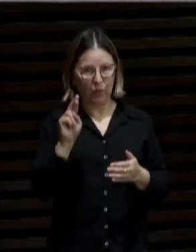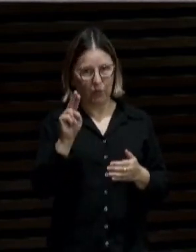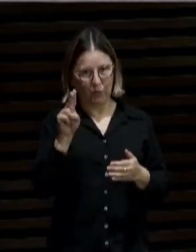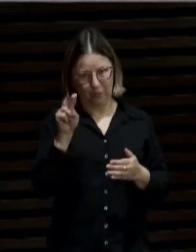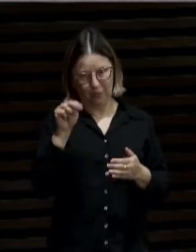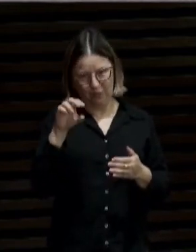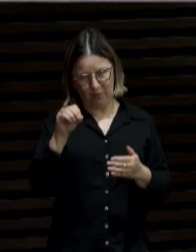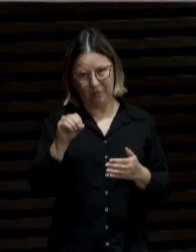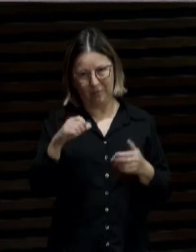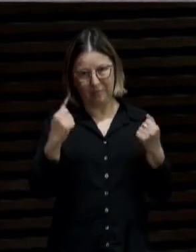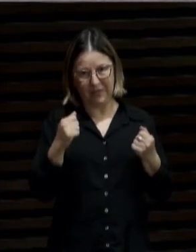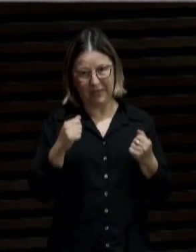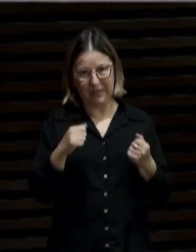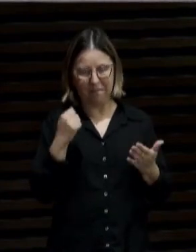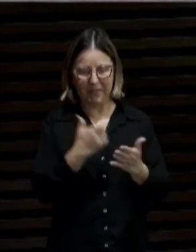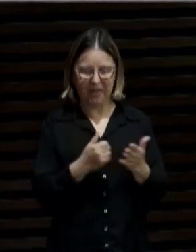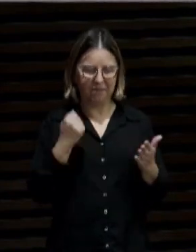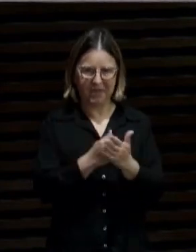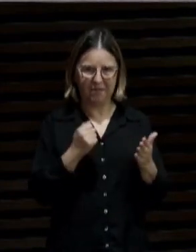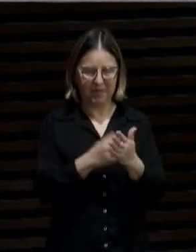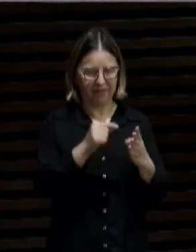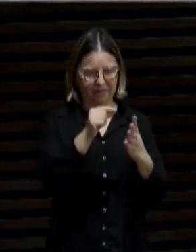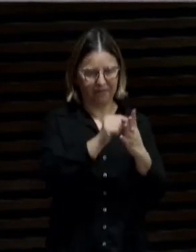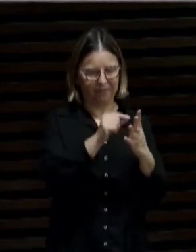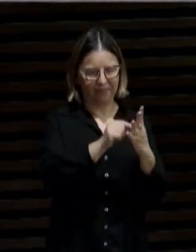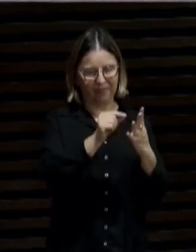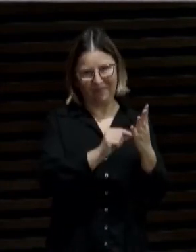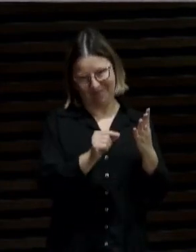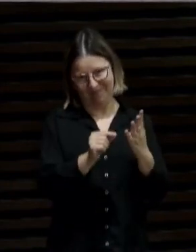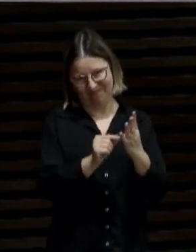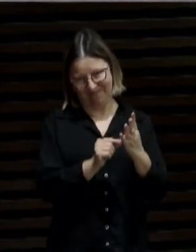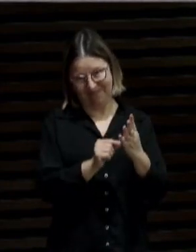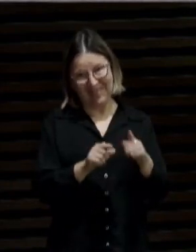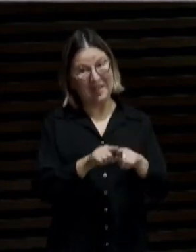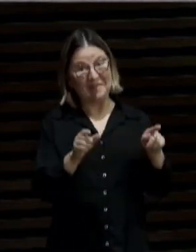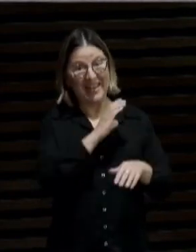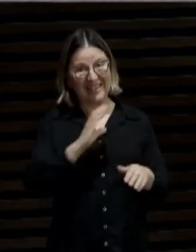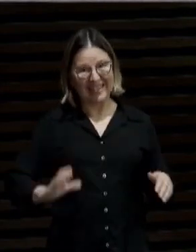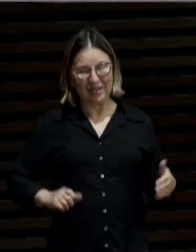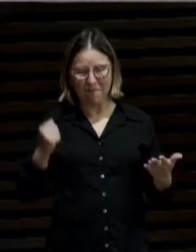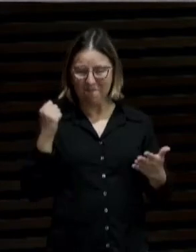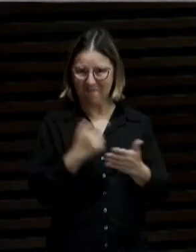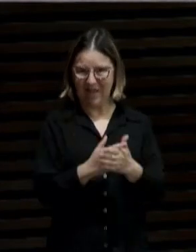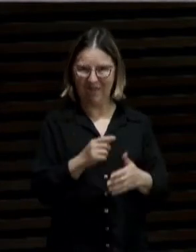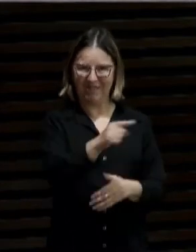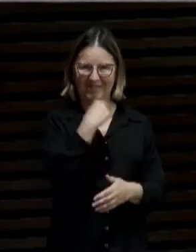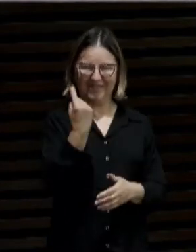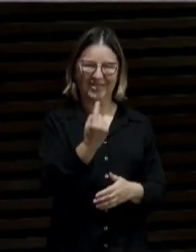pecados, Ele pagou o preço total pelos nossos pecados. Não sobrou nada para você e para mim pagarmos.